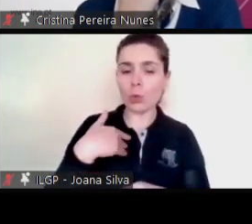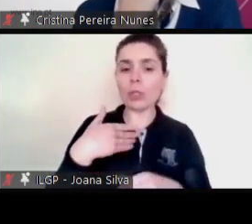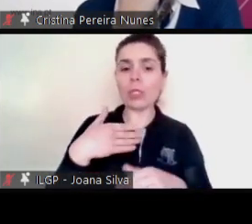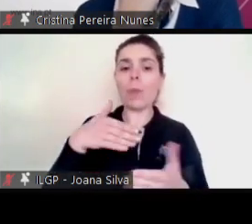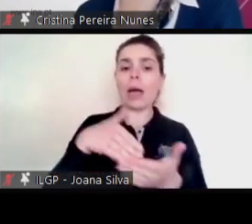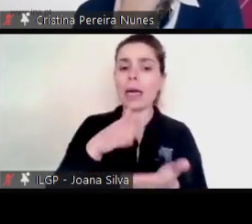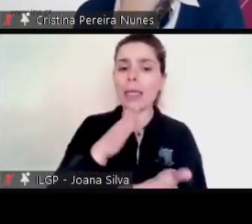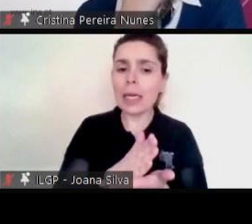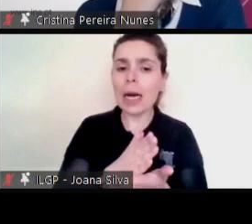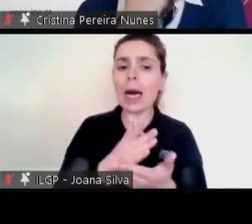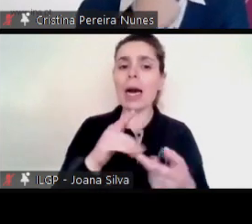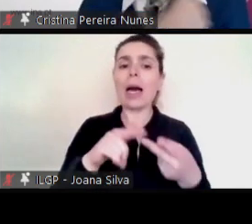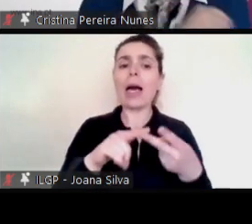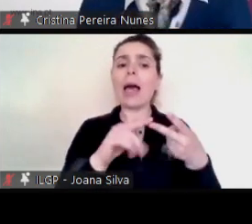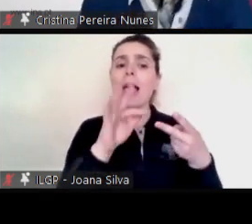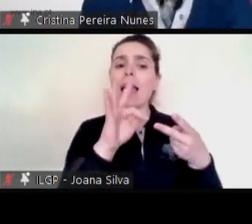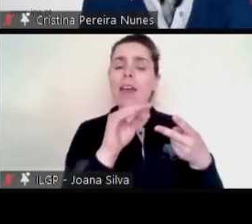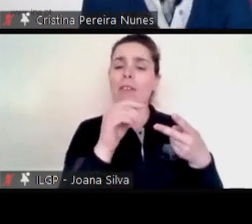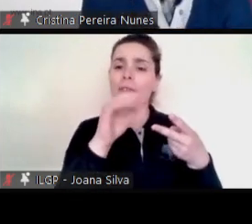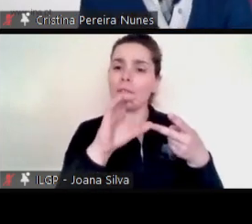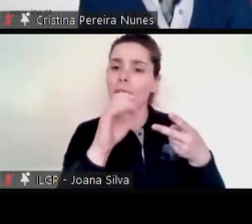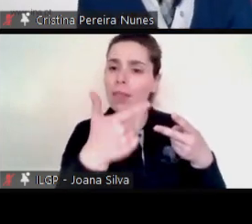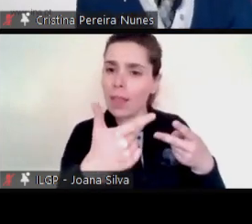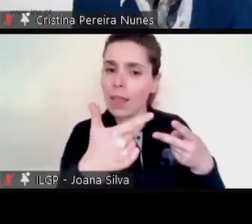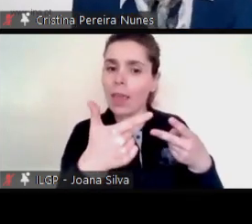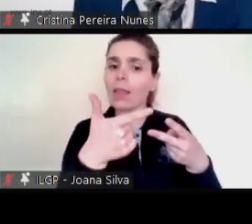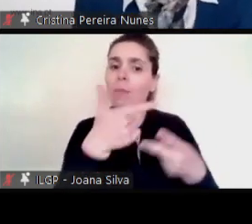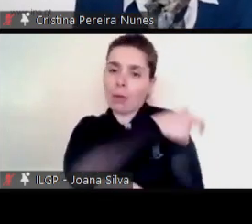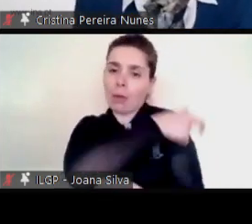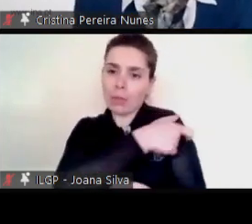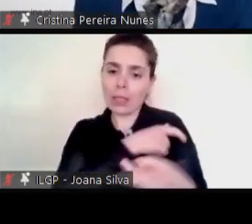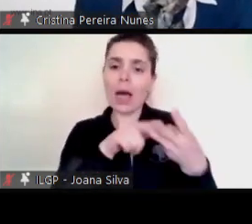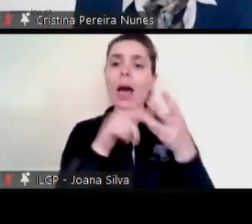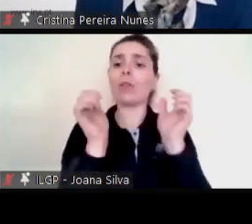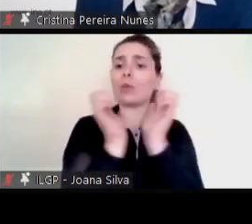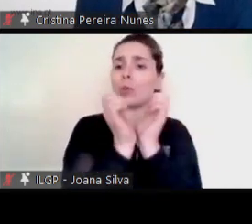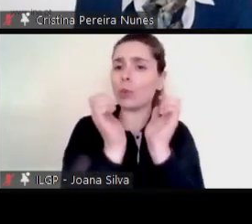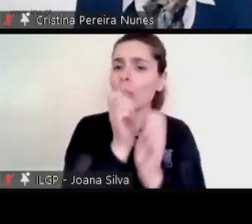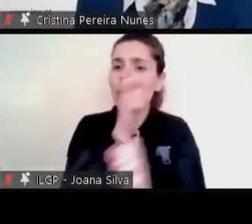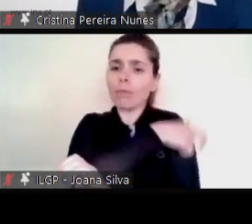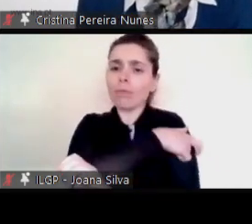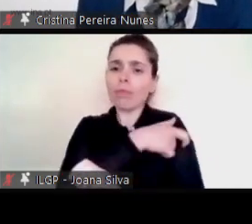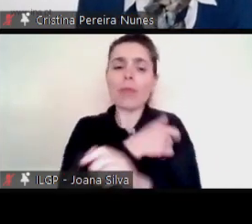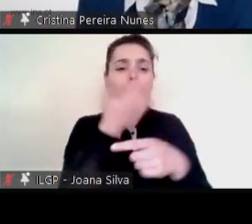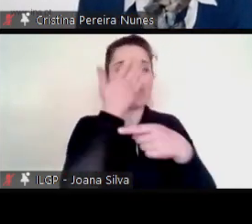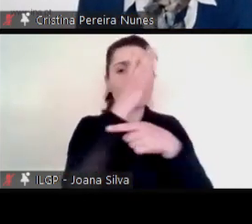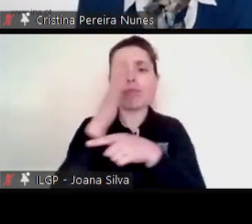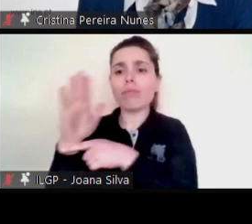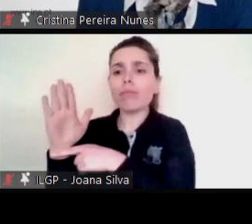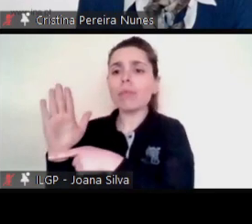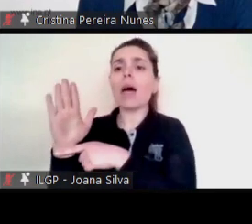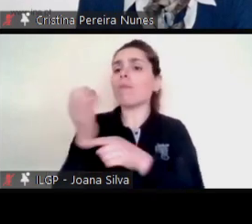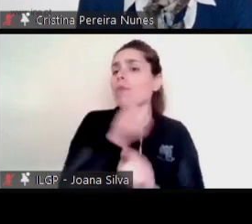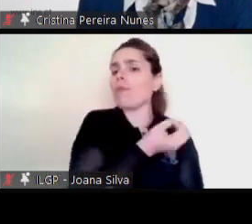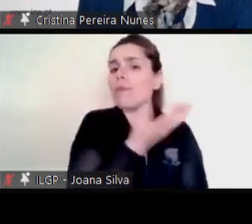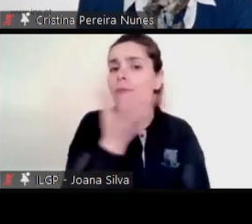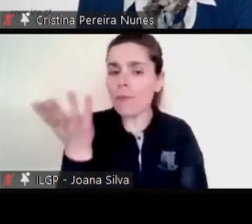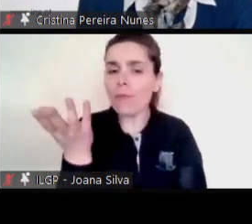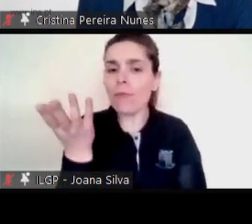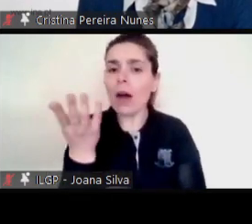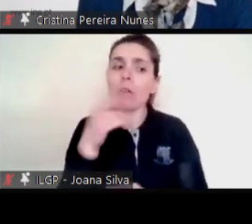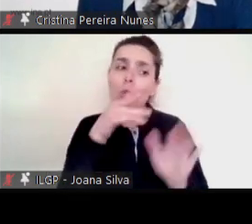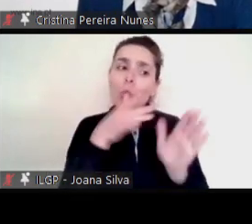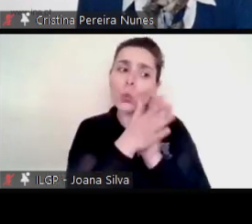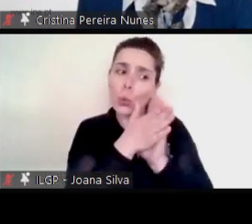a FCT ali representada, temos a Segurança Social, portanto temos muitos exemplos de dashboards.